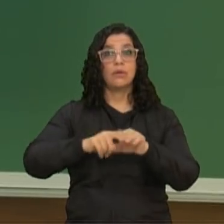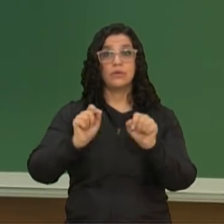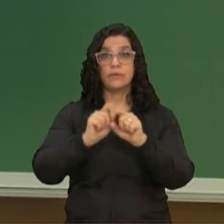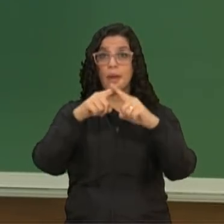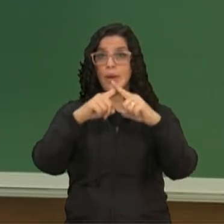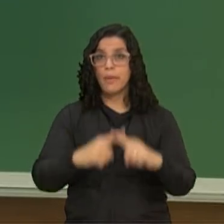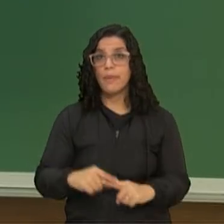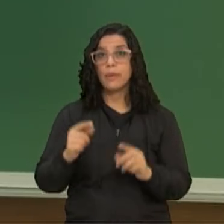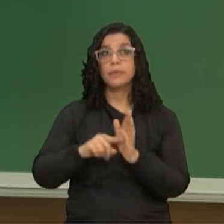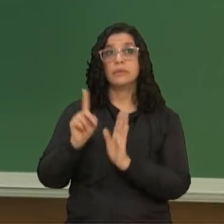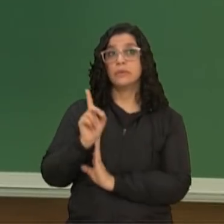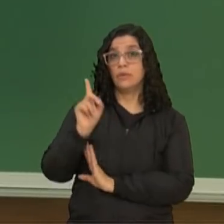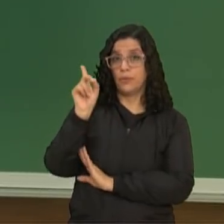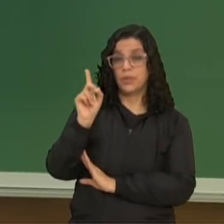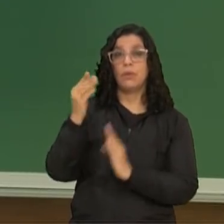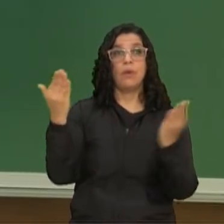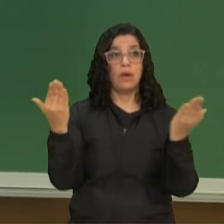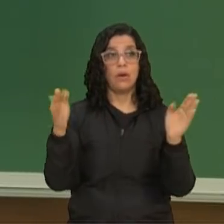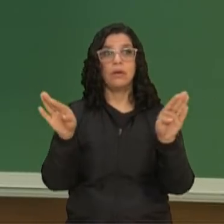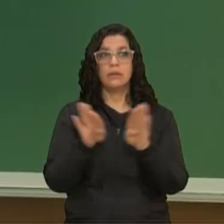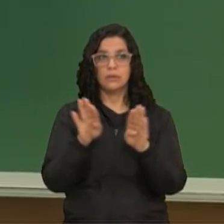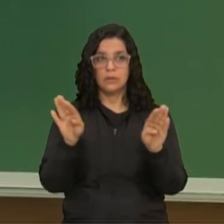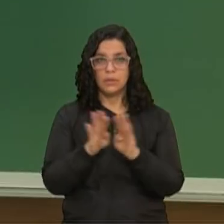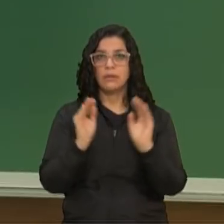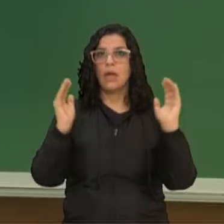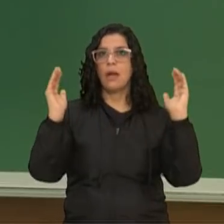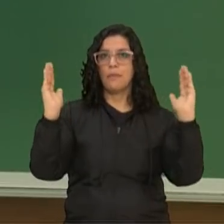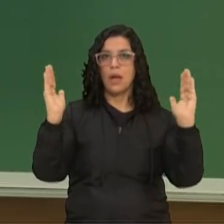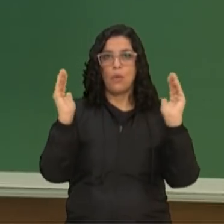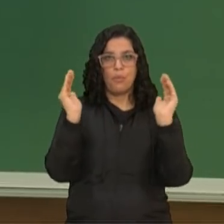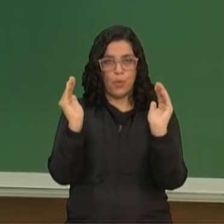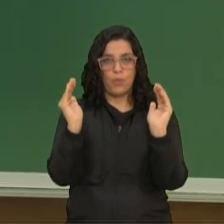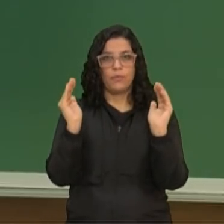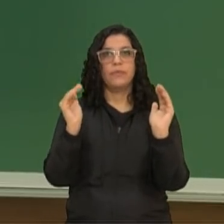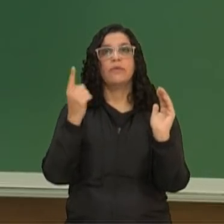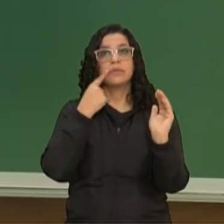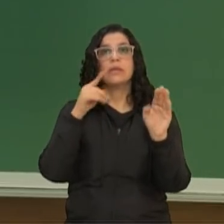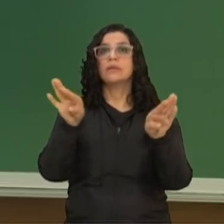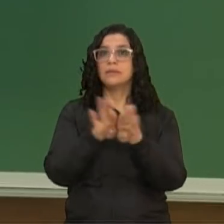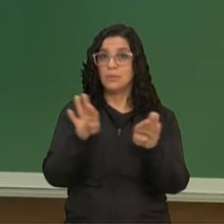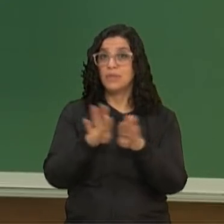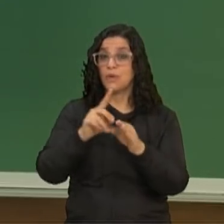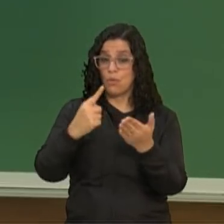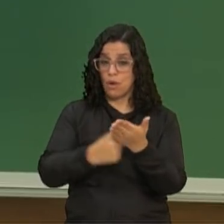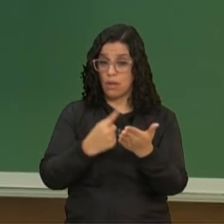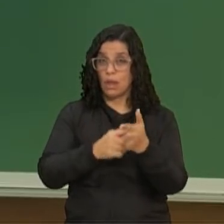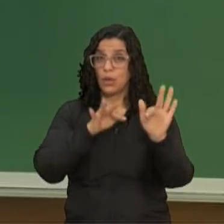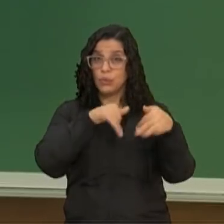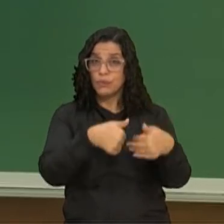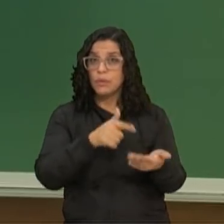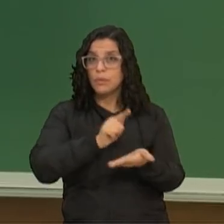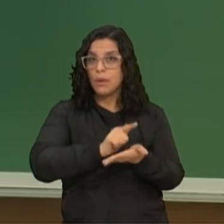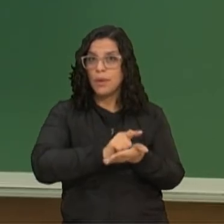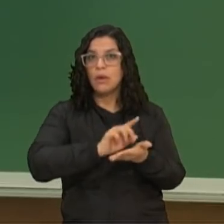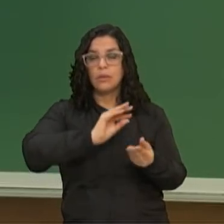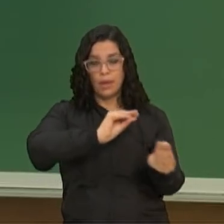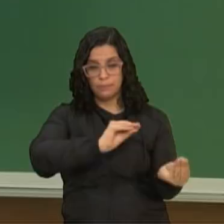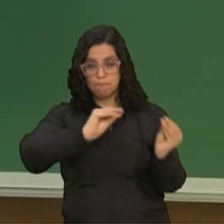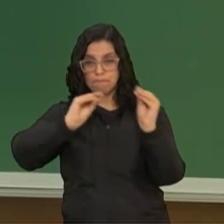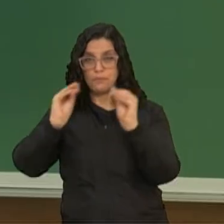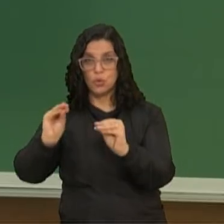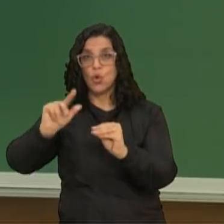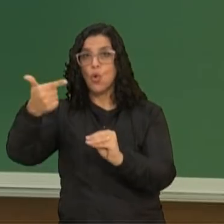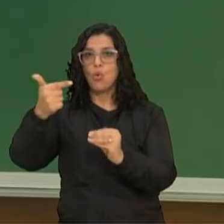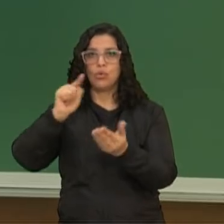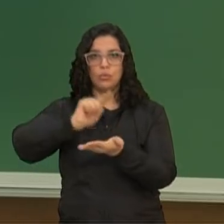para não errar o sinal. Então, mudei de página aqui, no caderno, você está terminando ali fazer a questão, vai